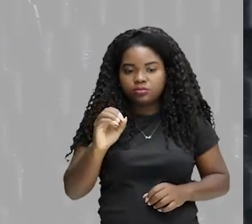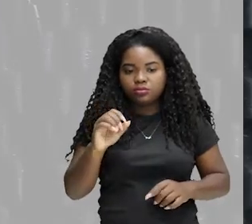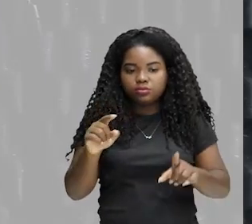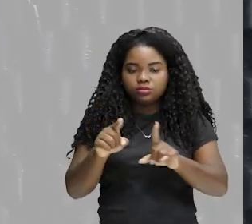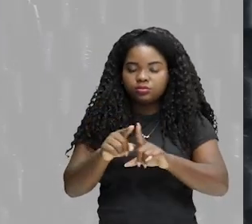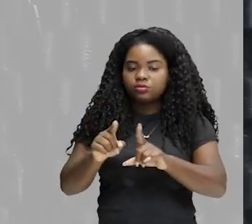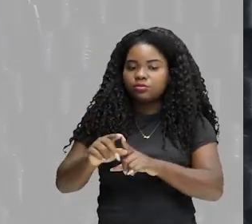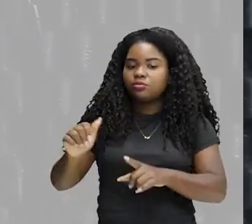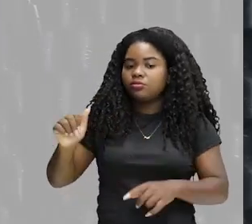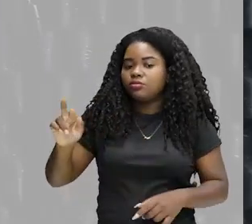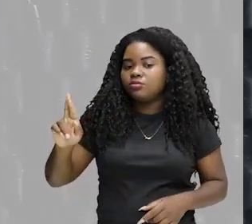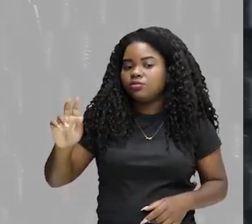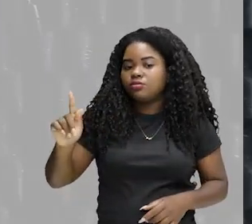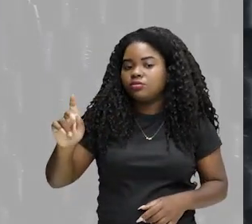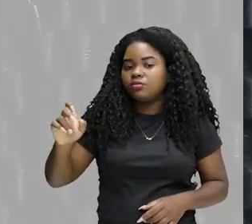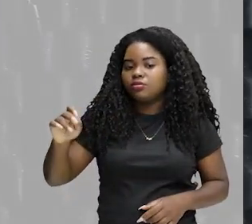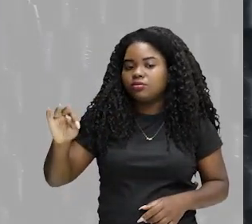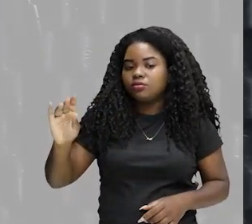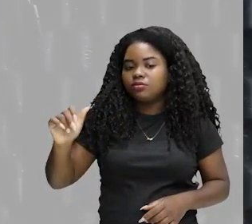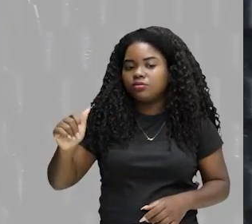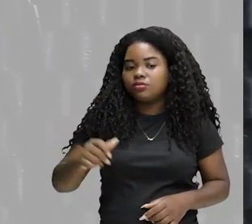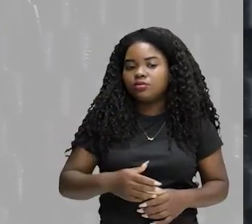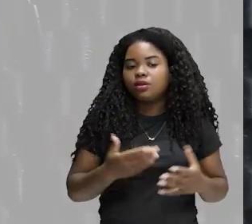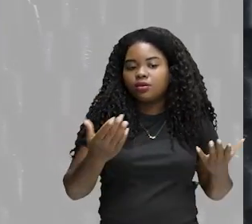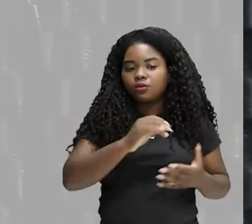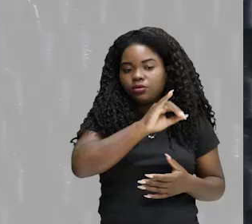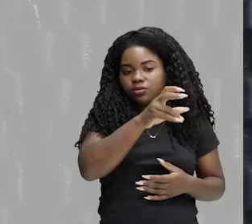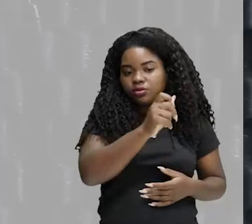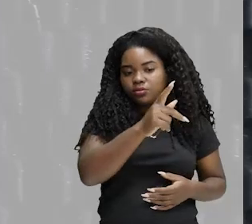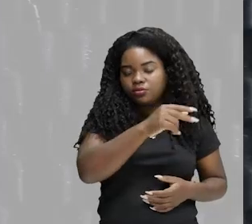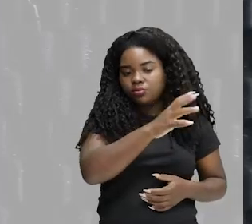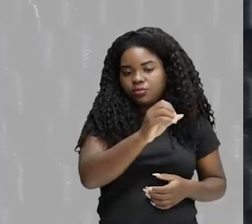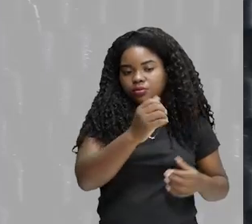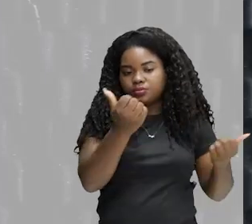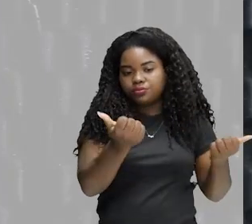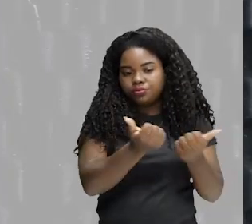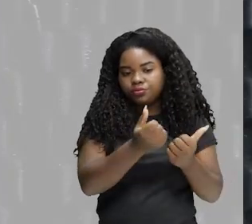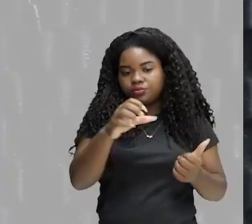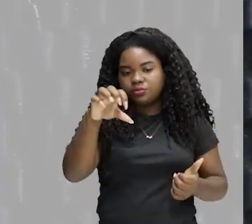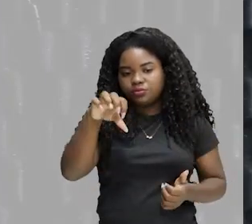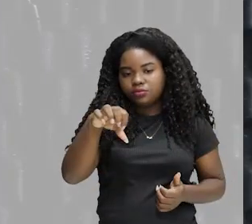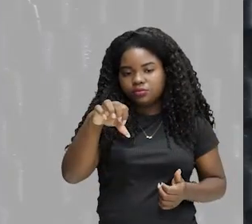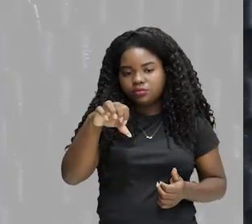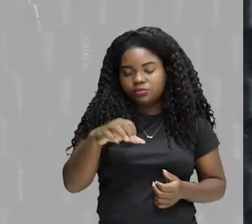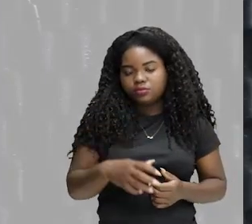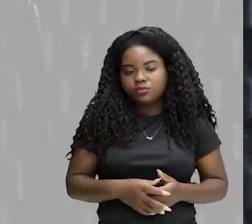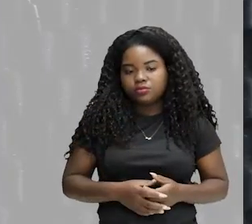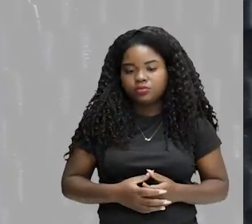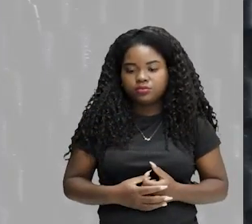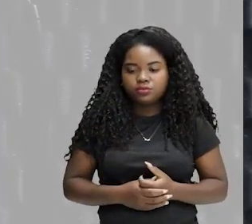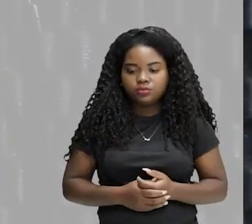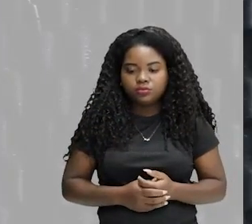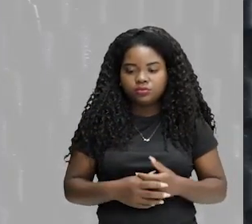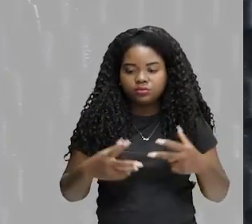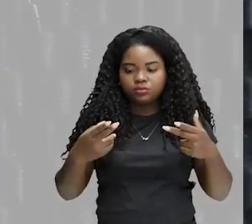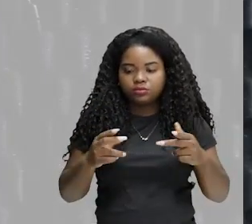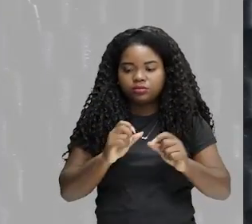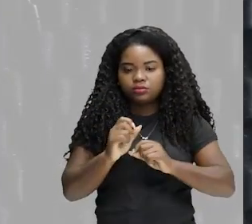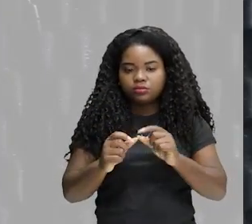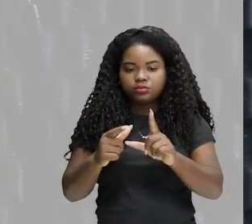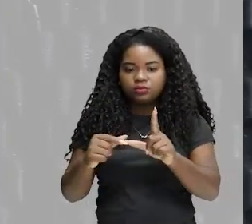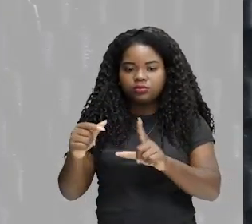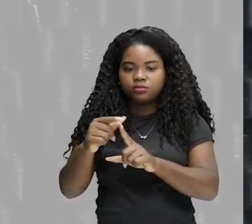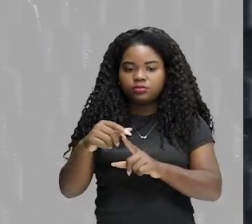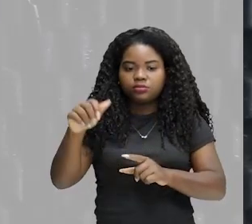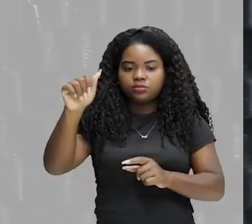No caso do Japão, eu estou substituindo, né, o valor que foi mensurado lá pela escala Richter. Então, foi 9, e isso sendo igual a log